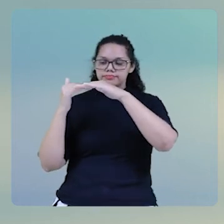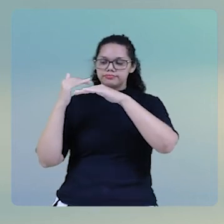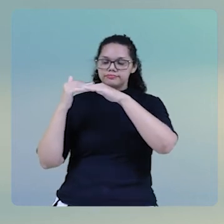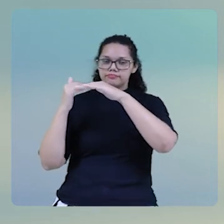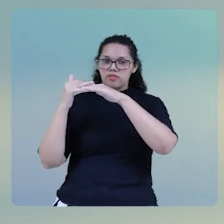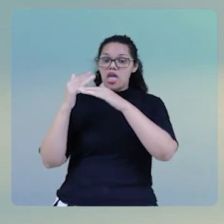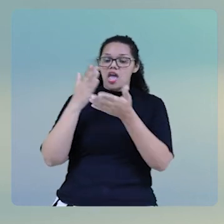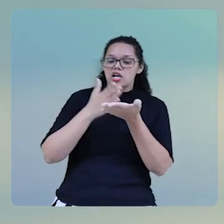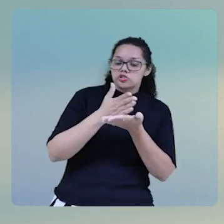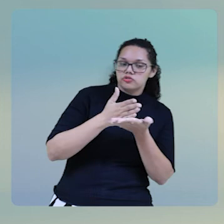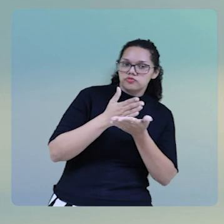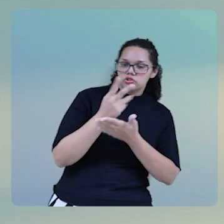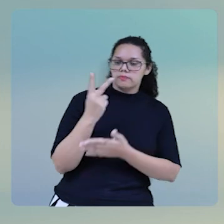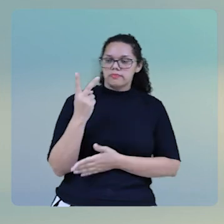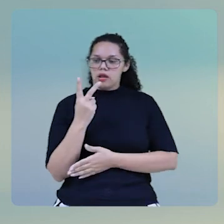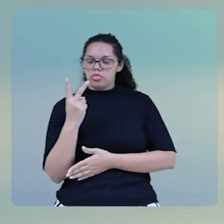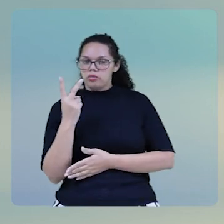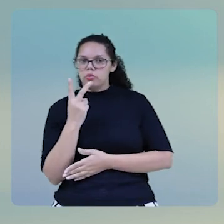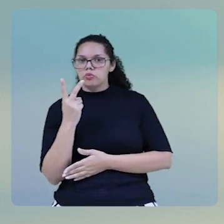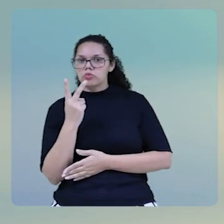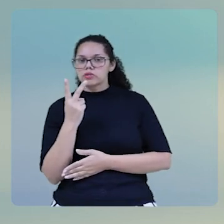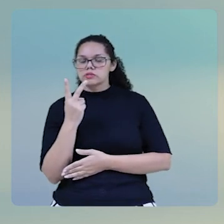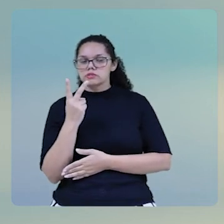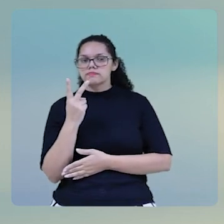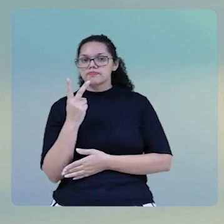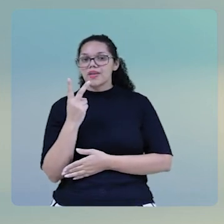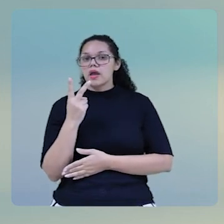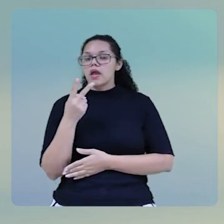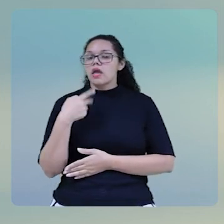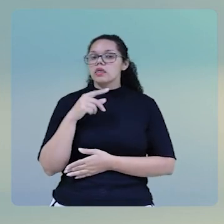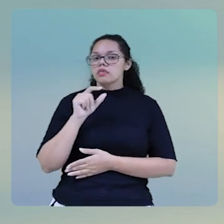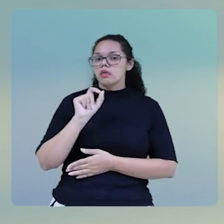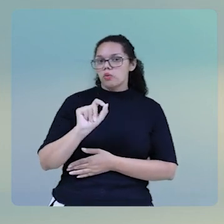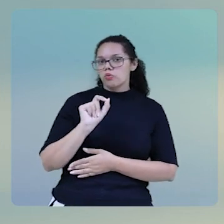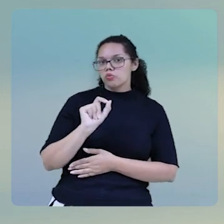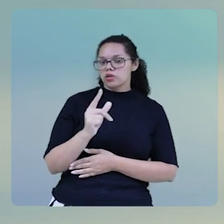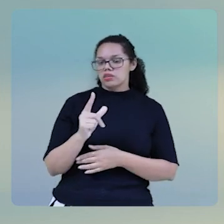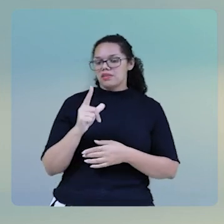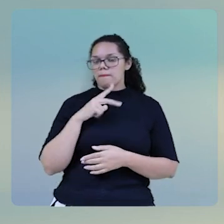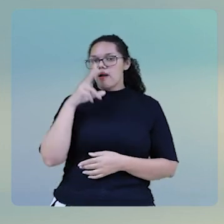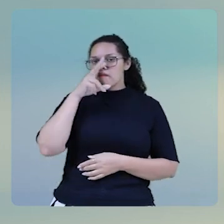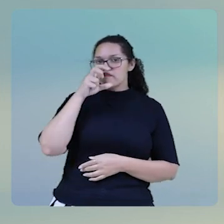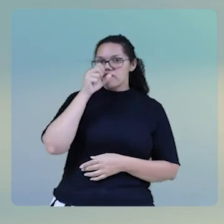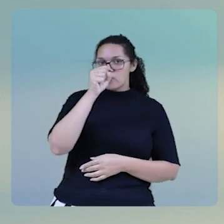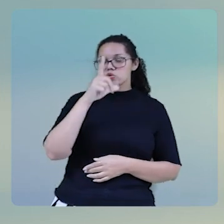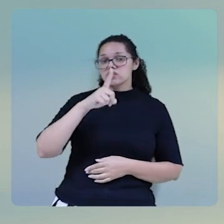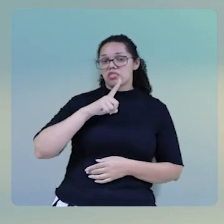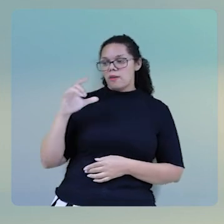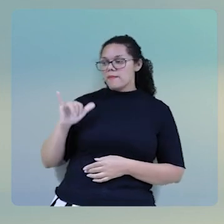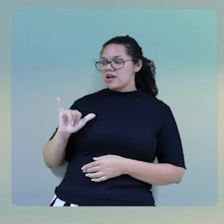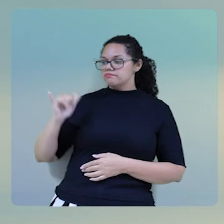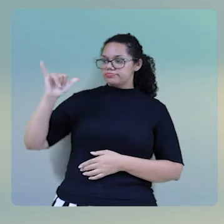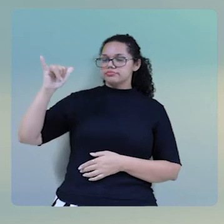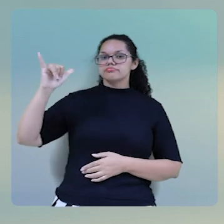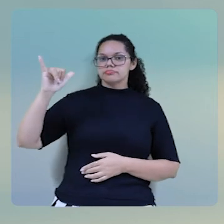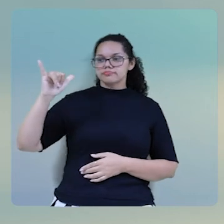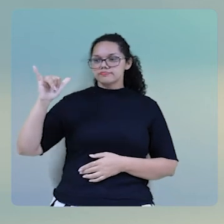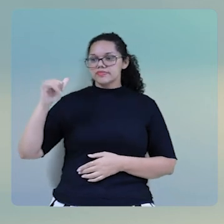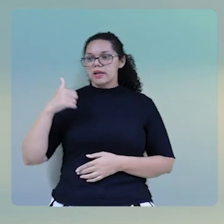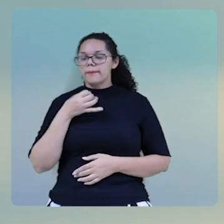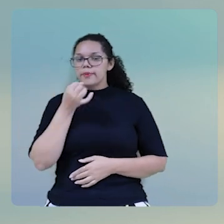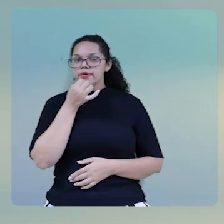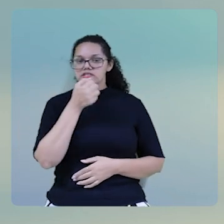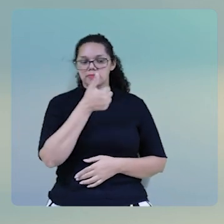elas duas. Consequentemente, onde tem menos resistência, tem mais corrente. Se aqui tem